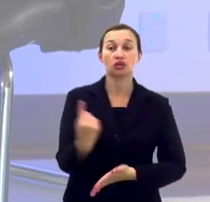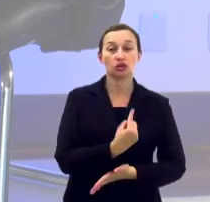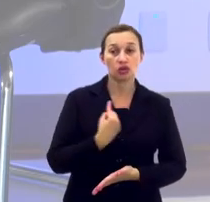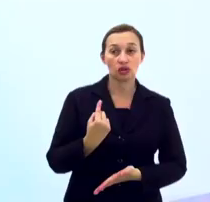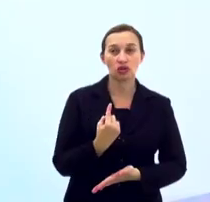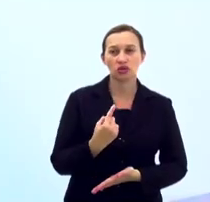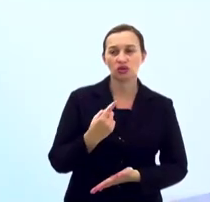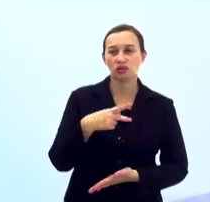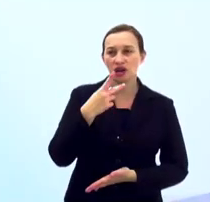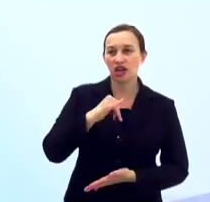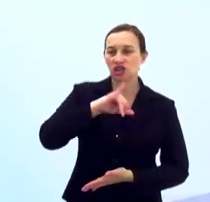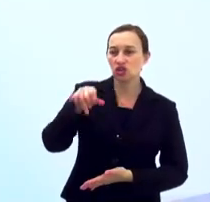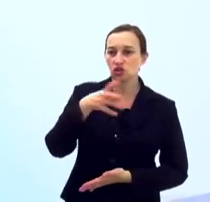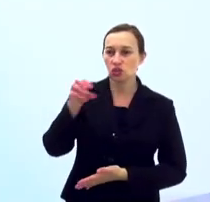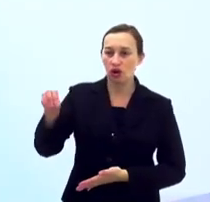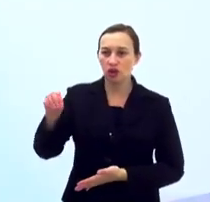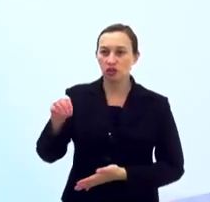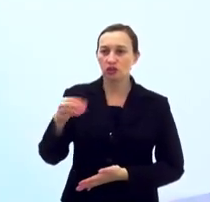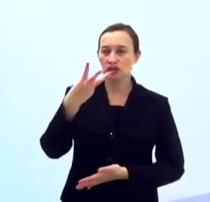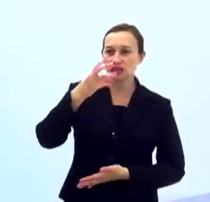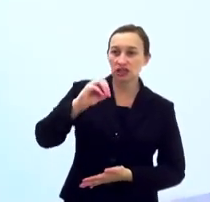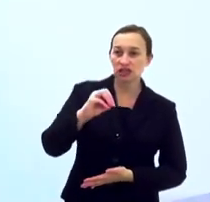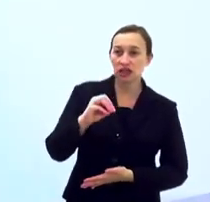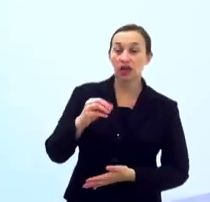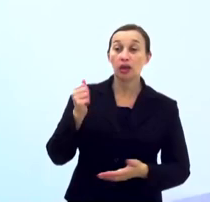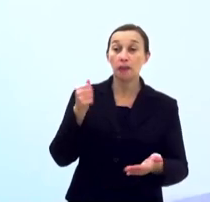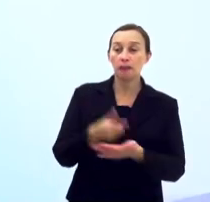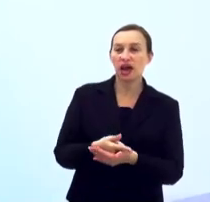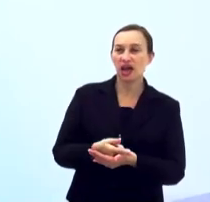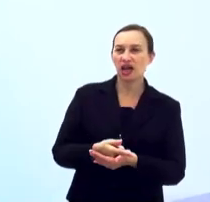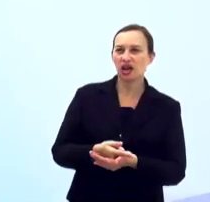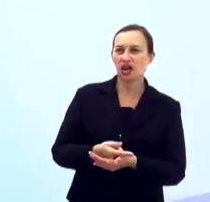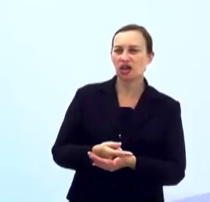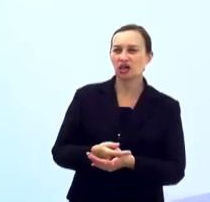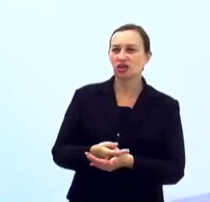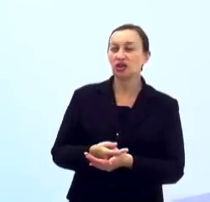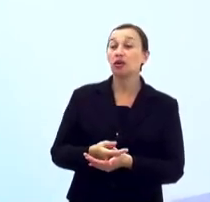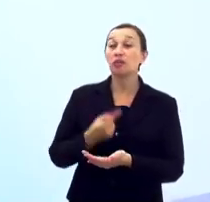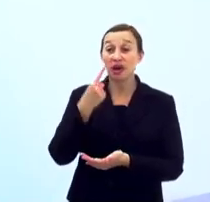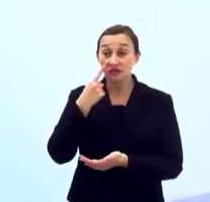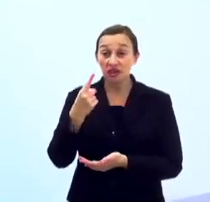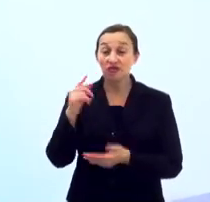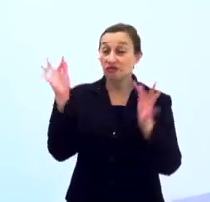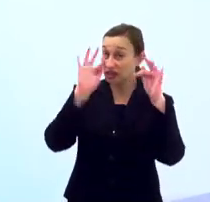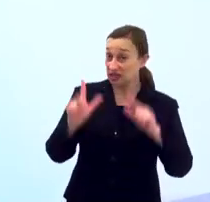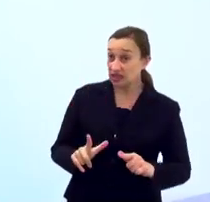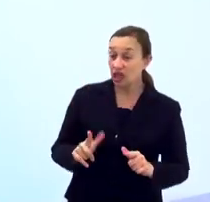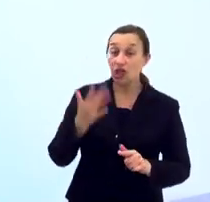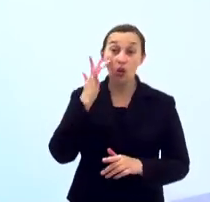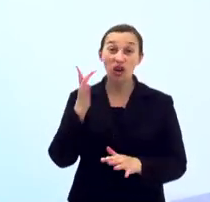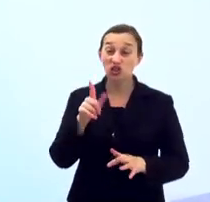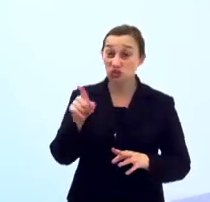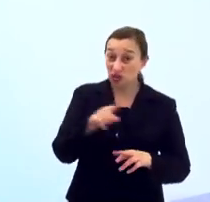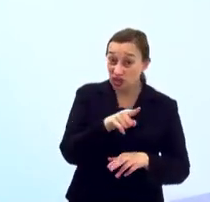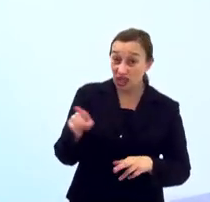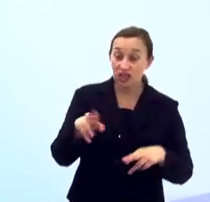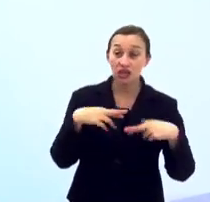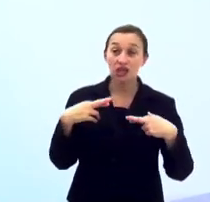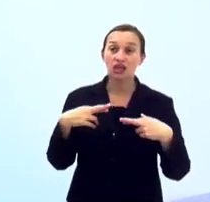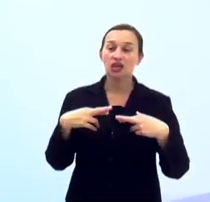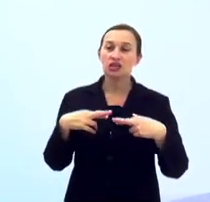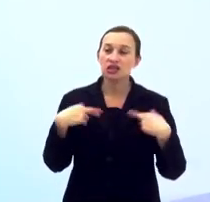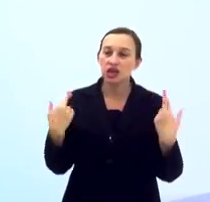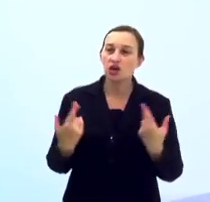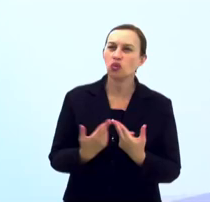Joãozinho 30, a pessoa paga uma fortuna para ver felicidade. Então, eu acho que vocês se unem